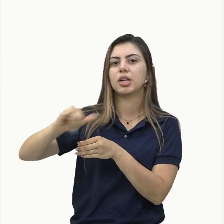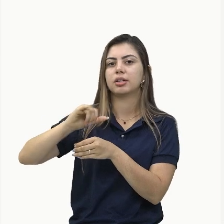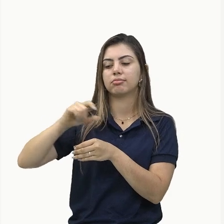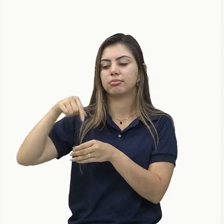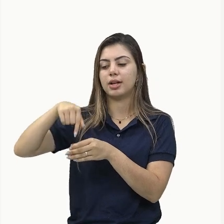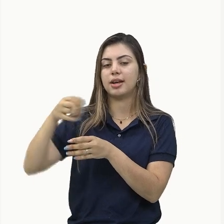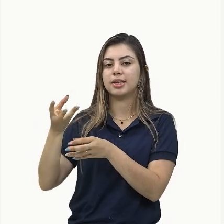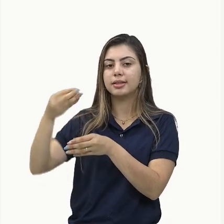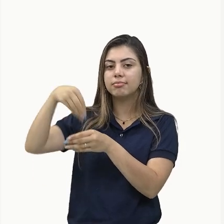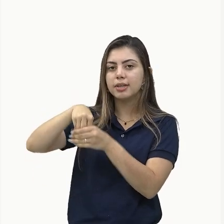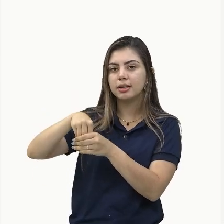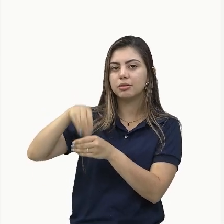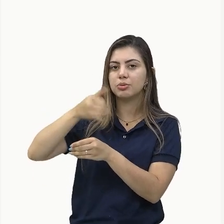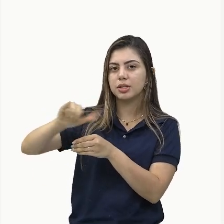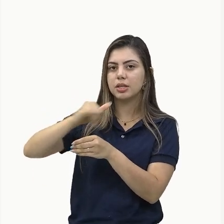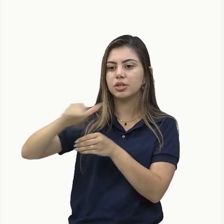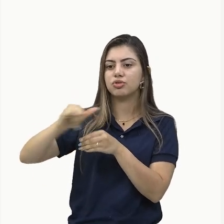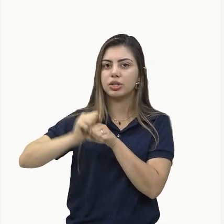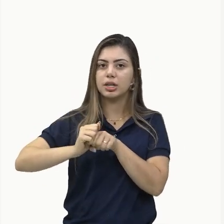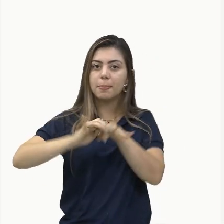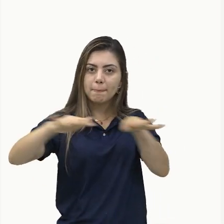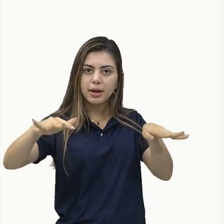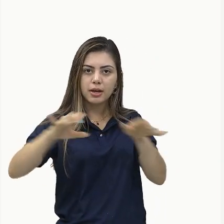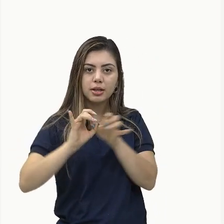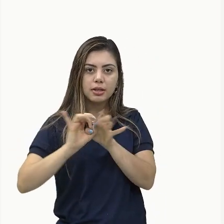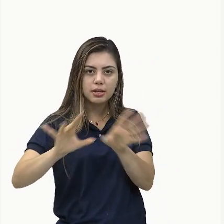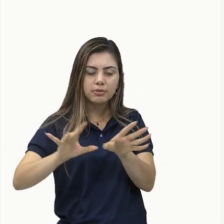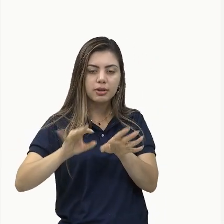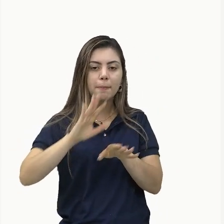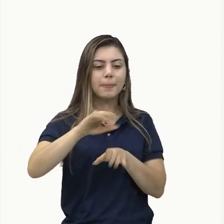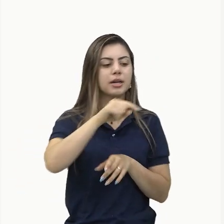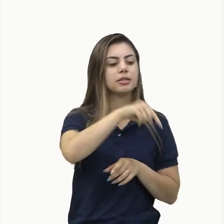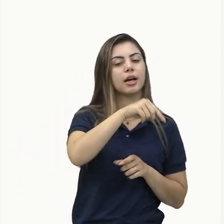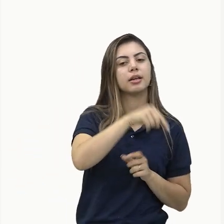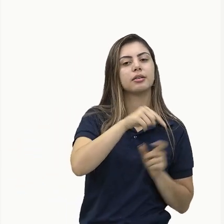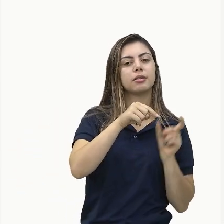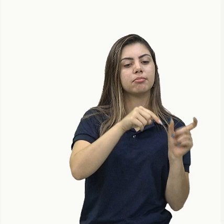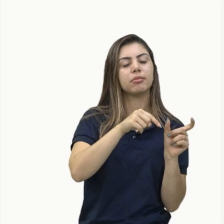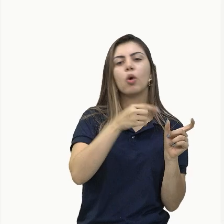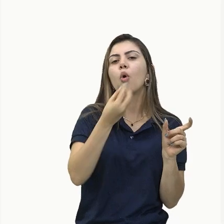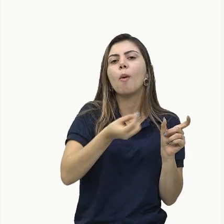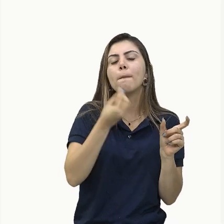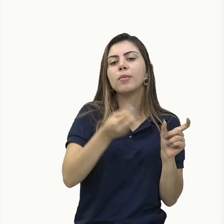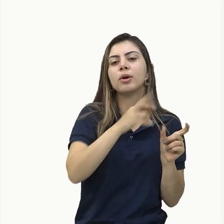dos geradores. Já nos receptores eu tenho a força